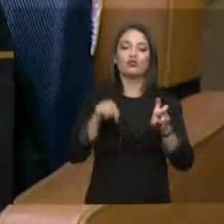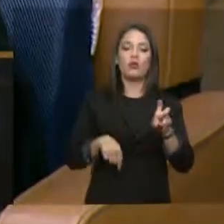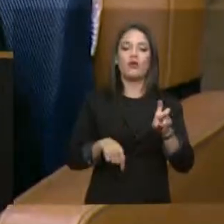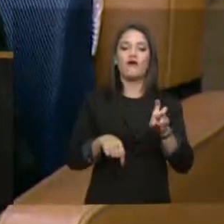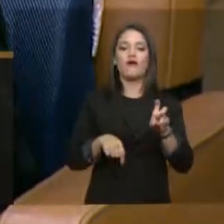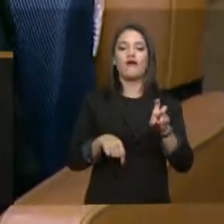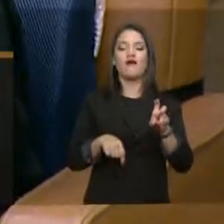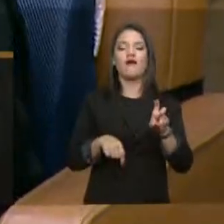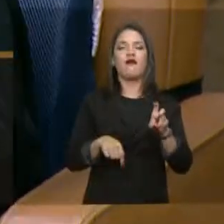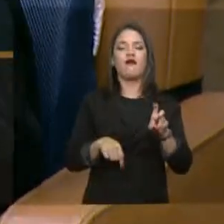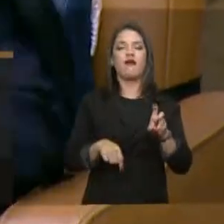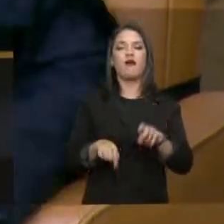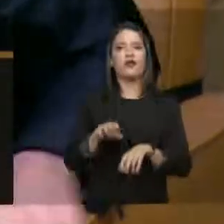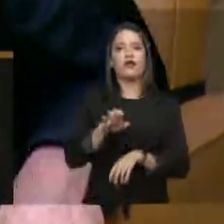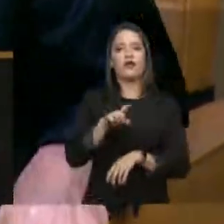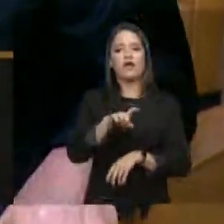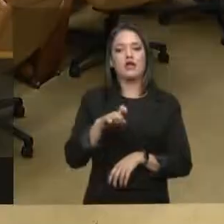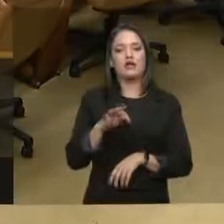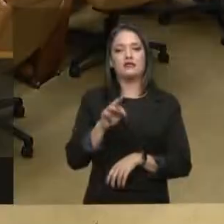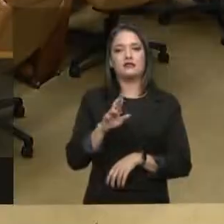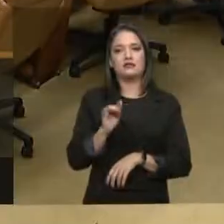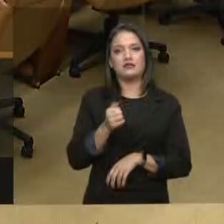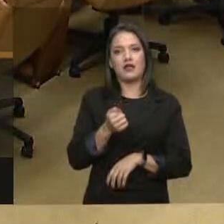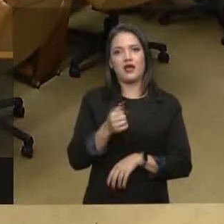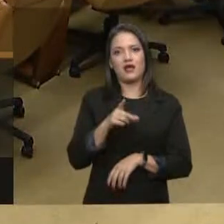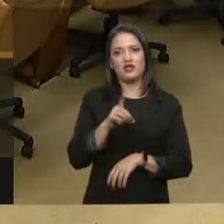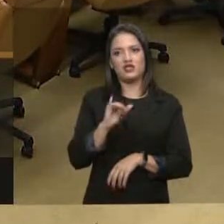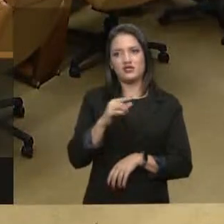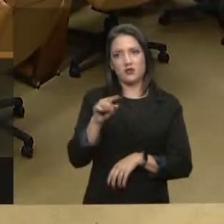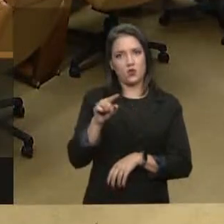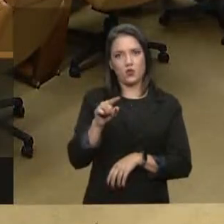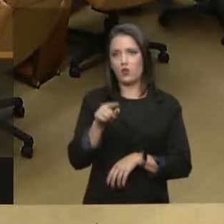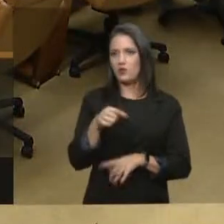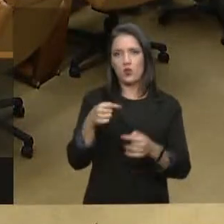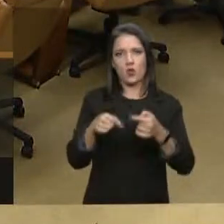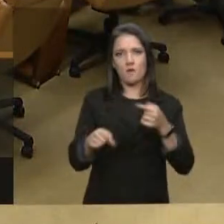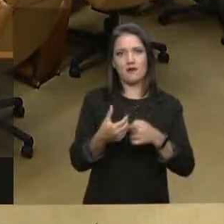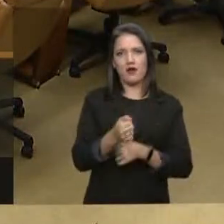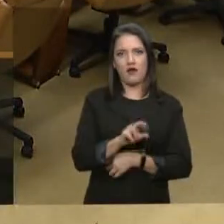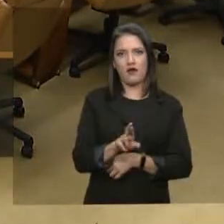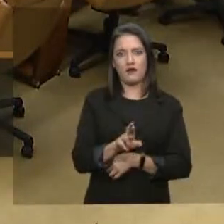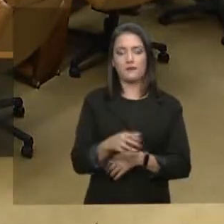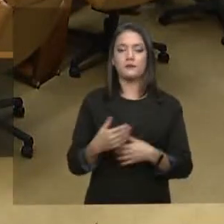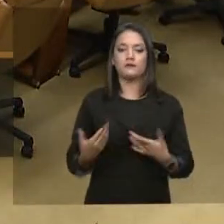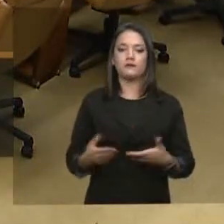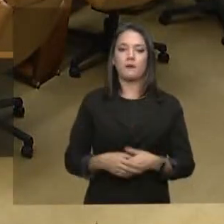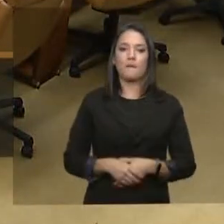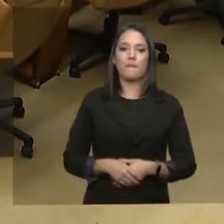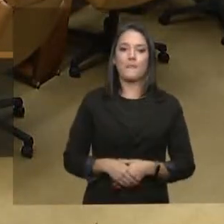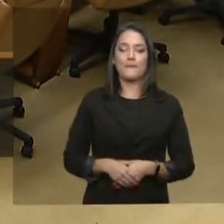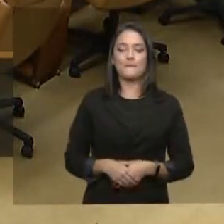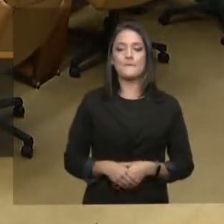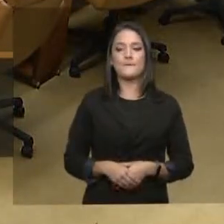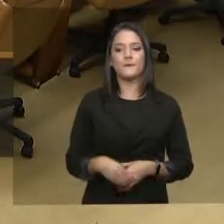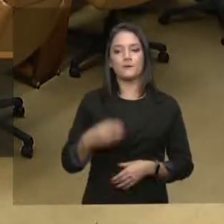que o eminente ministro Alexandre Moraes colocou. Senhor presidente, pela ordem, com relação a esse aspecto